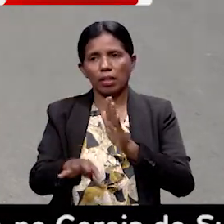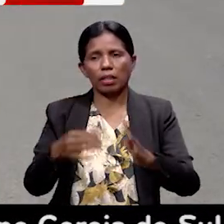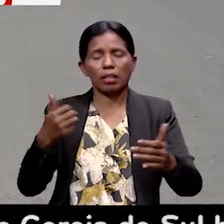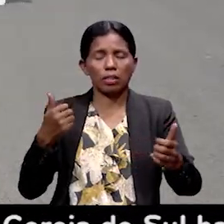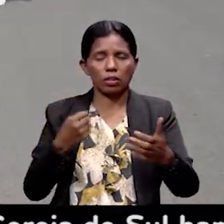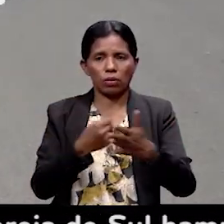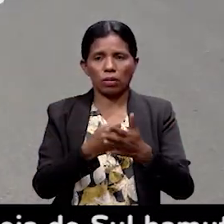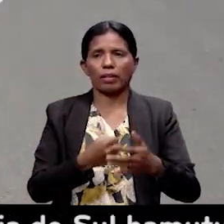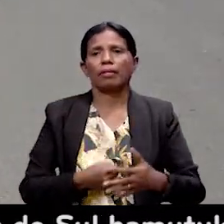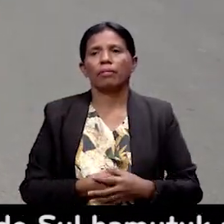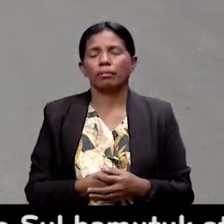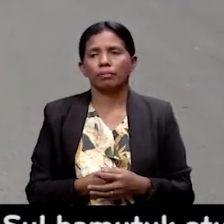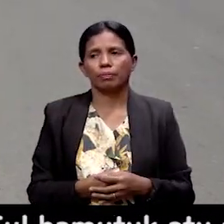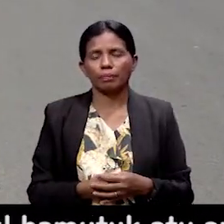na plan severa Justiniano nano ziamen.